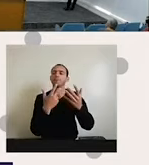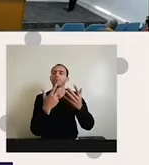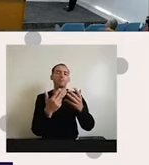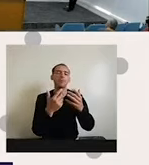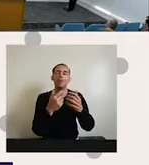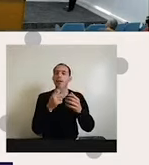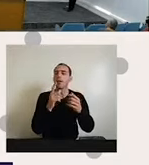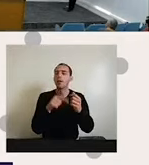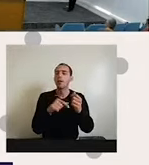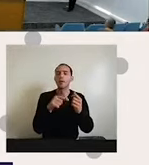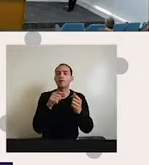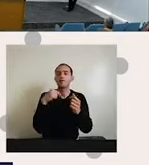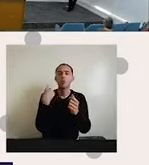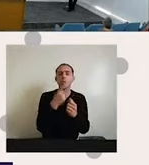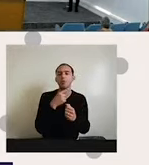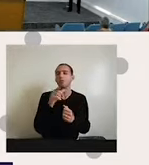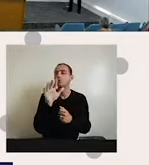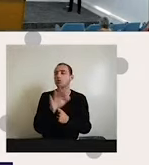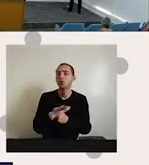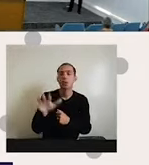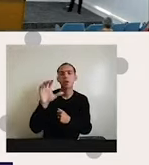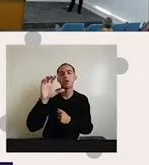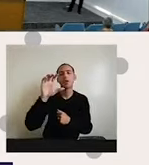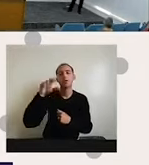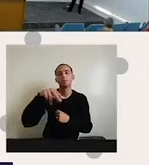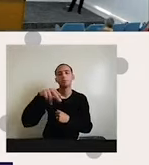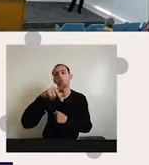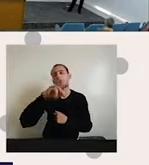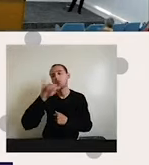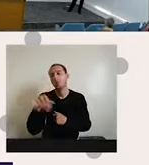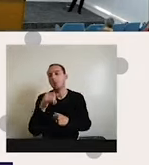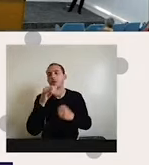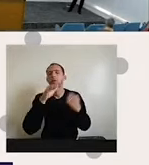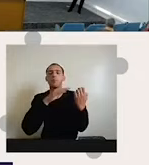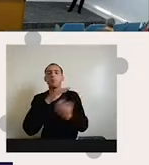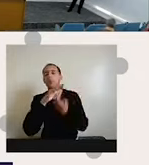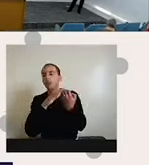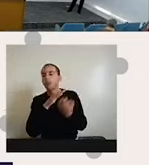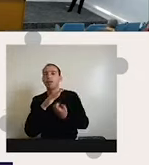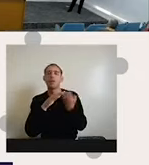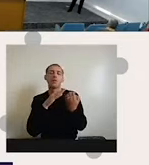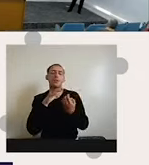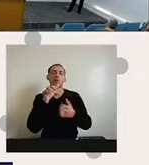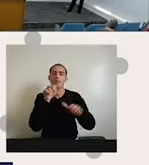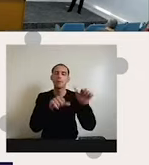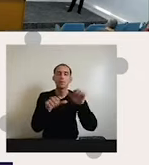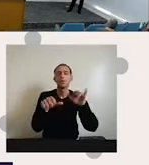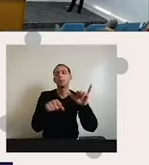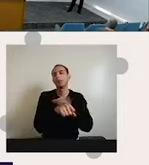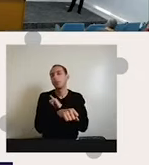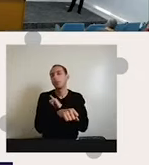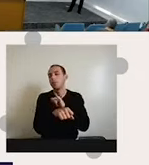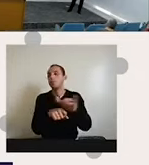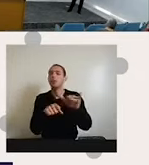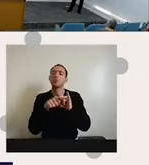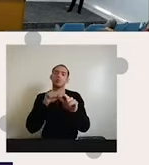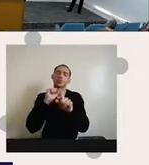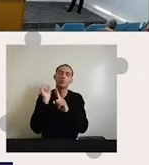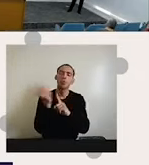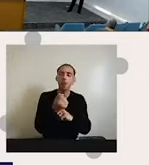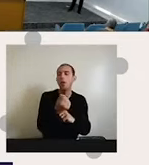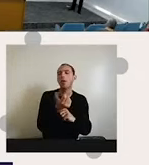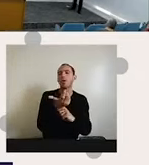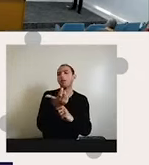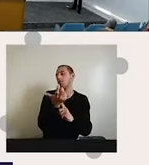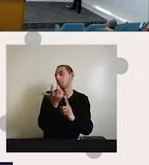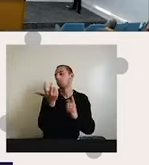que tinha algumas situações que existiam um maior risco das pessoas adoecerem em determinadas situações de atividades econômicas. E